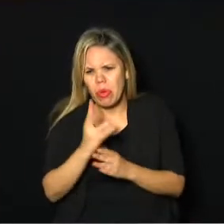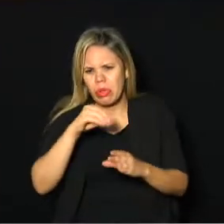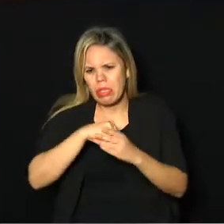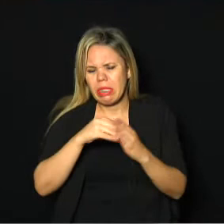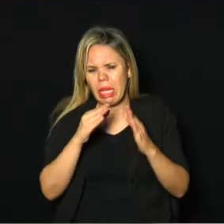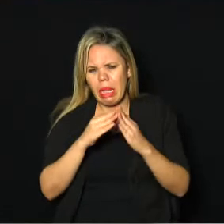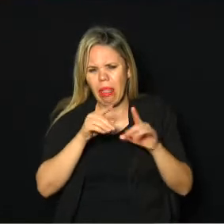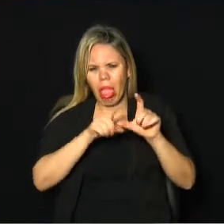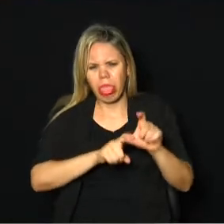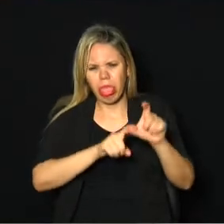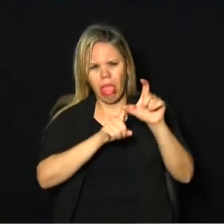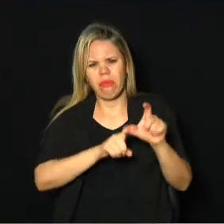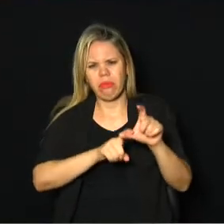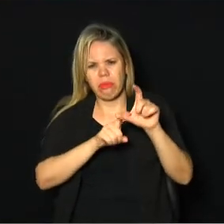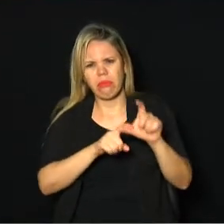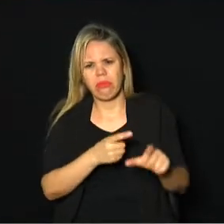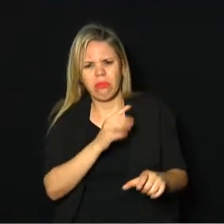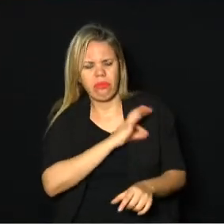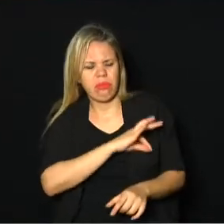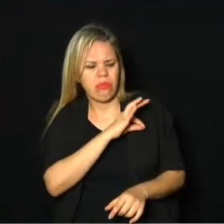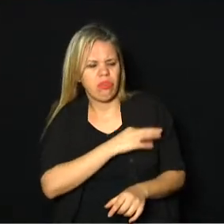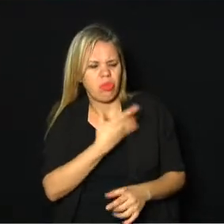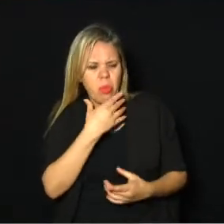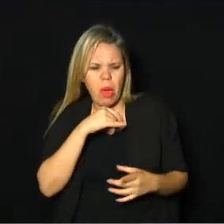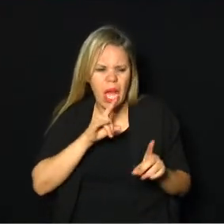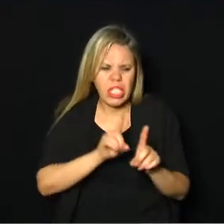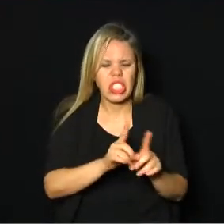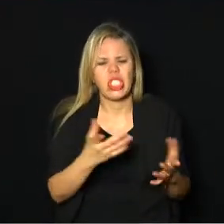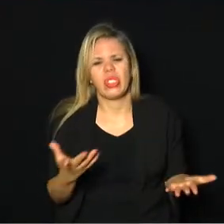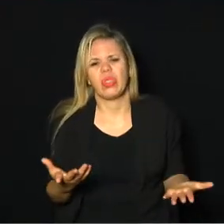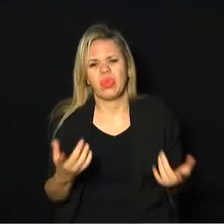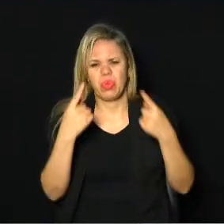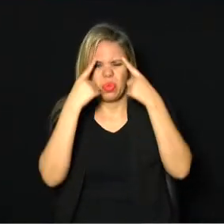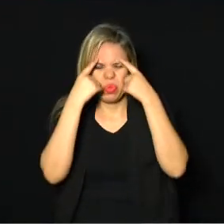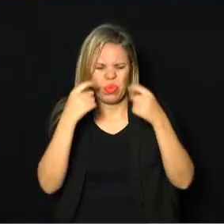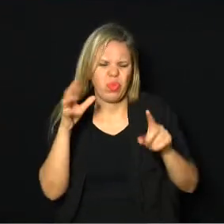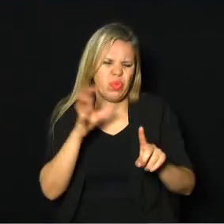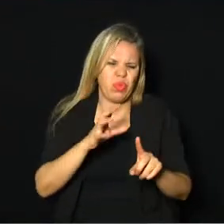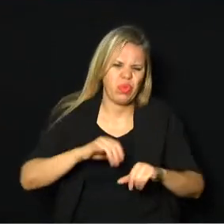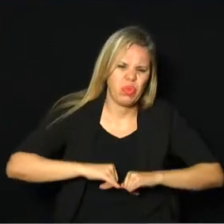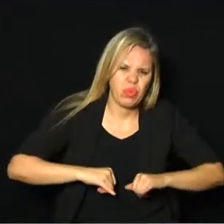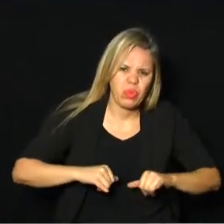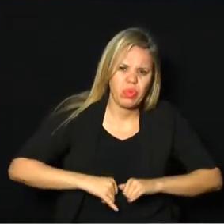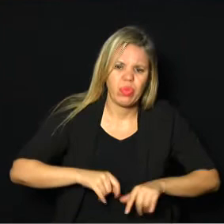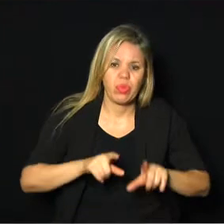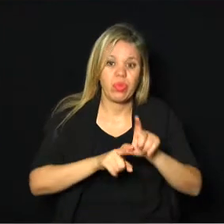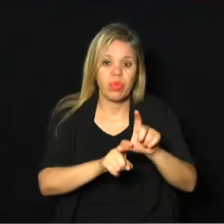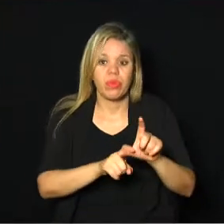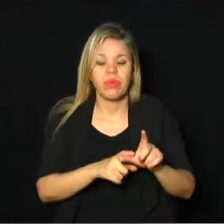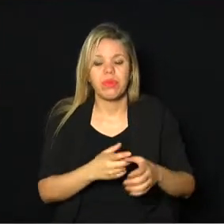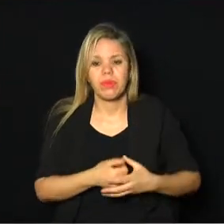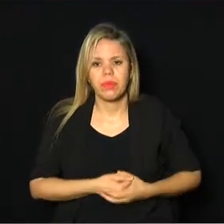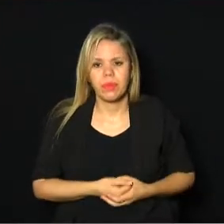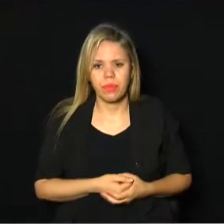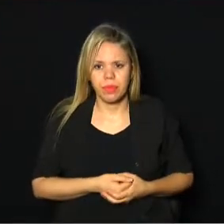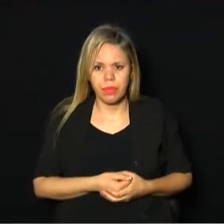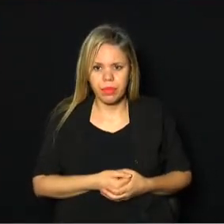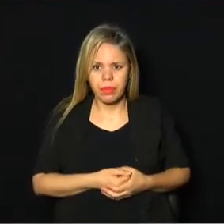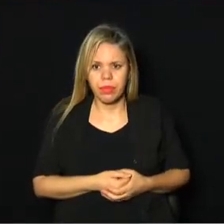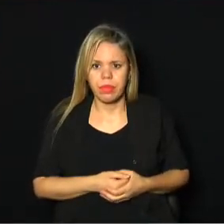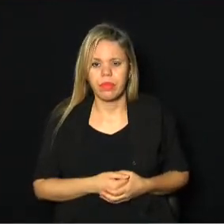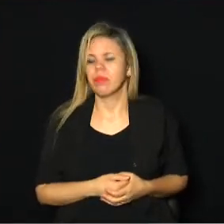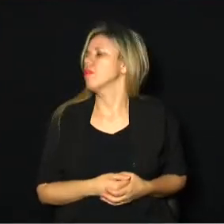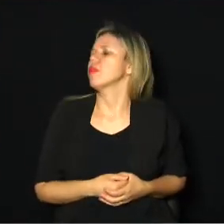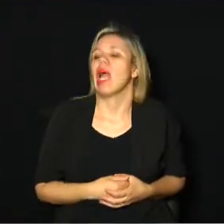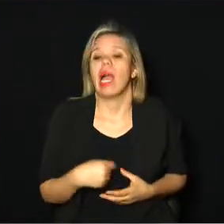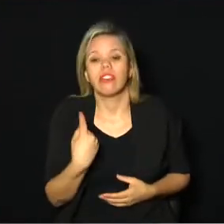dependência econômica, um relacionamento violento por uma questão de dependência econômica, e a gente sabe